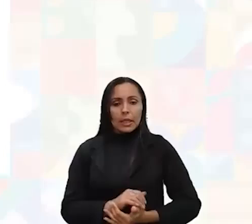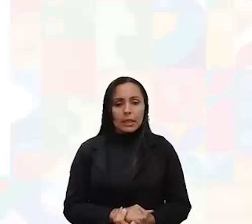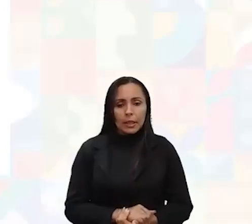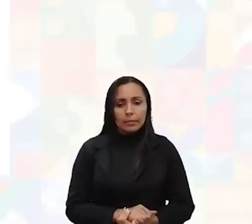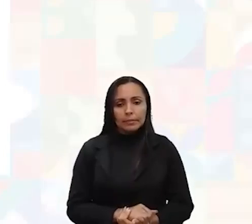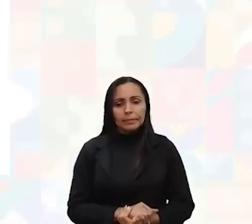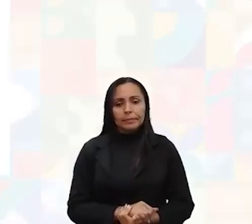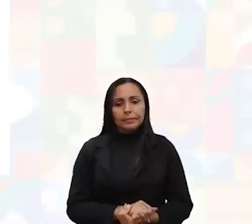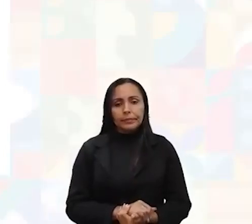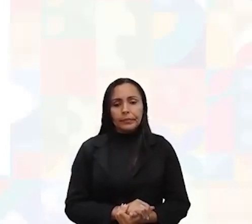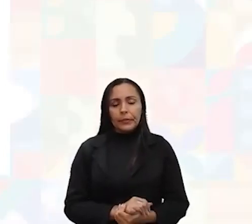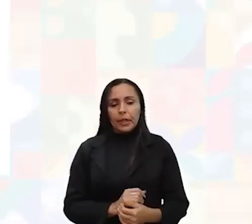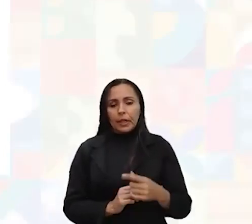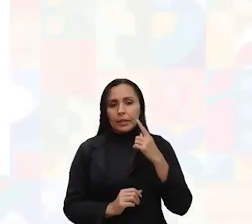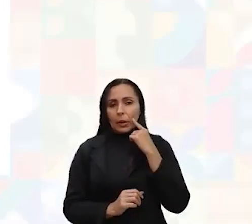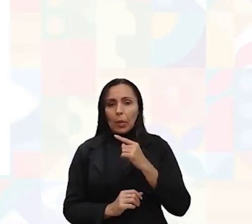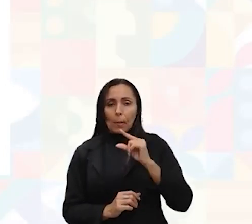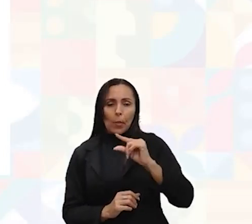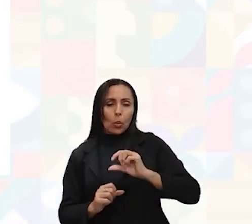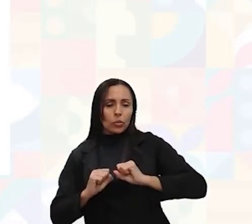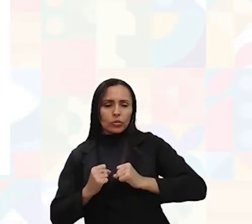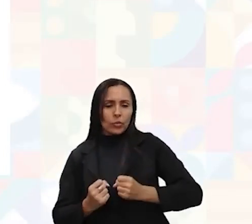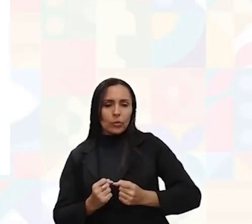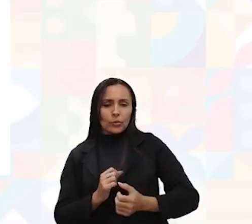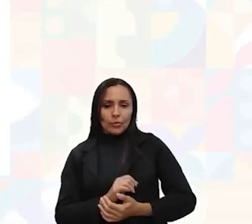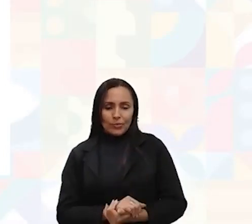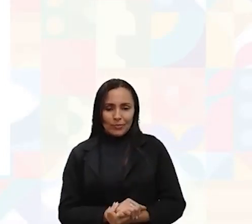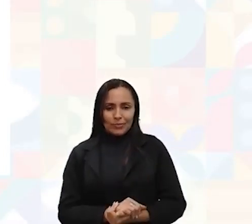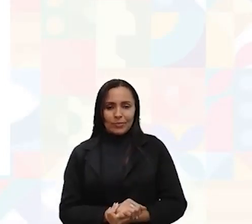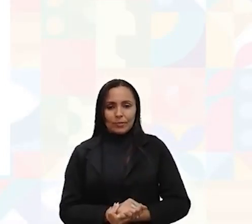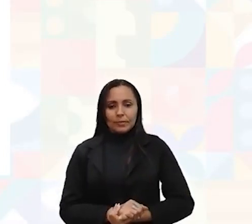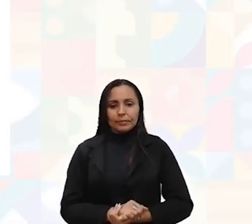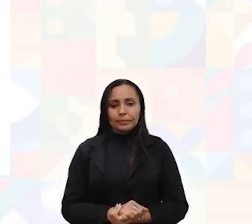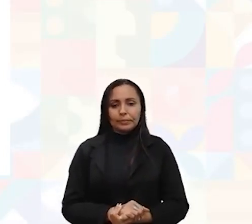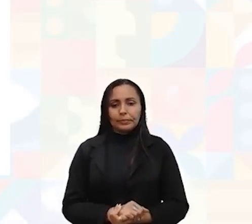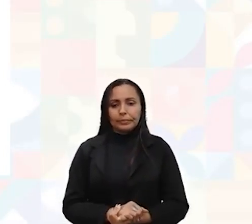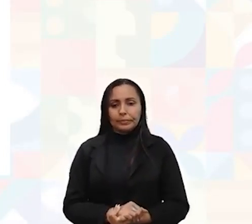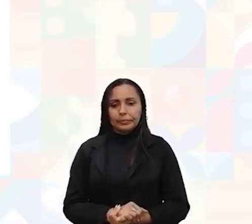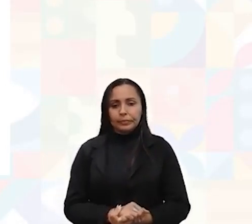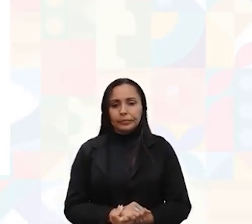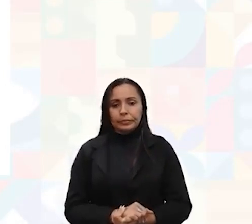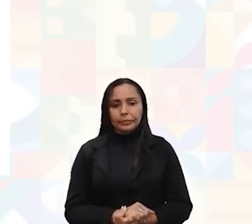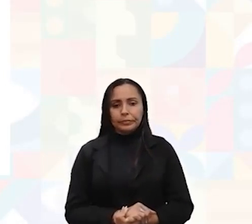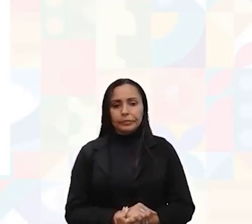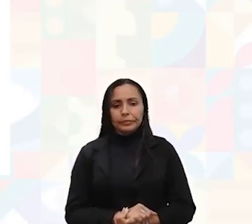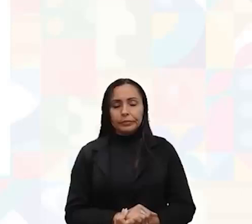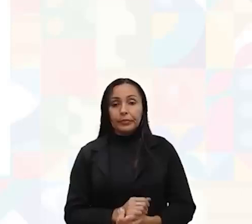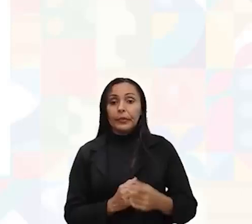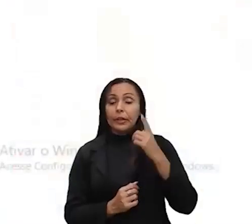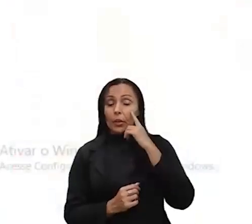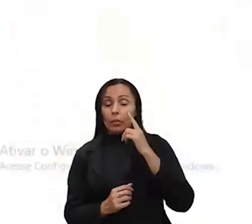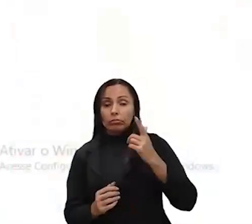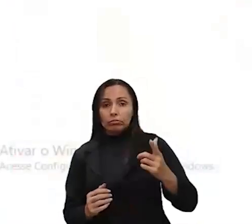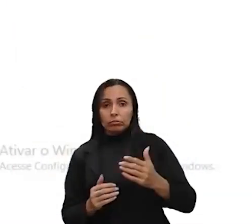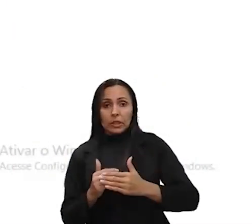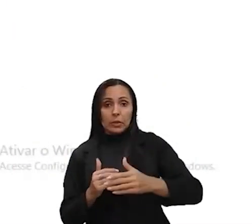princípio, é um baixo esforço físico. O princípio 7,